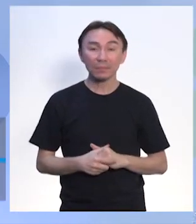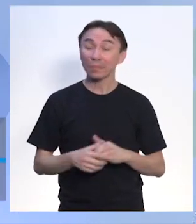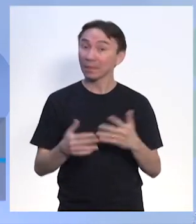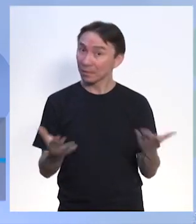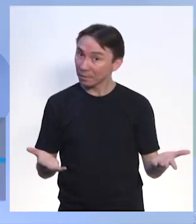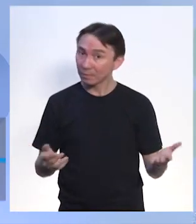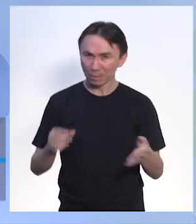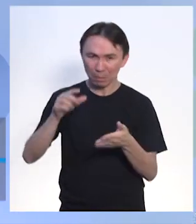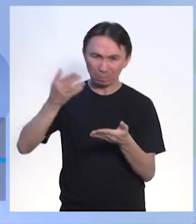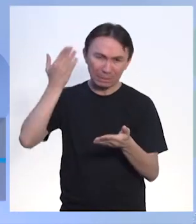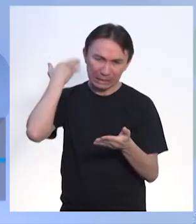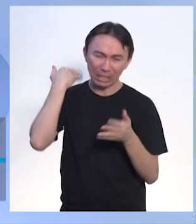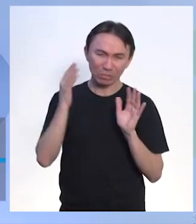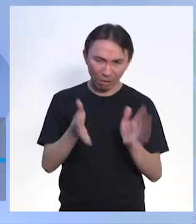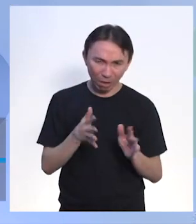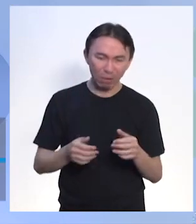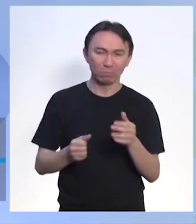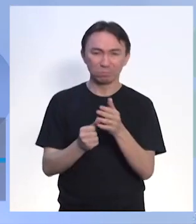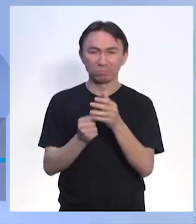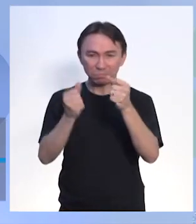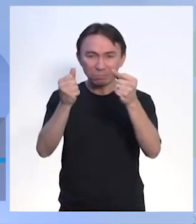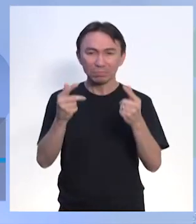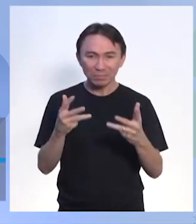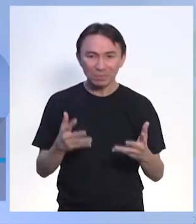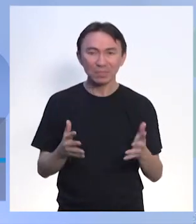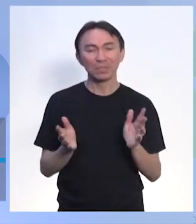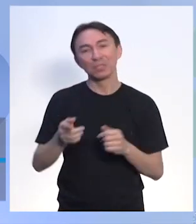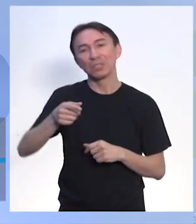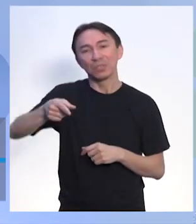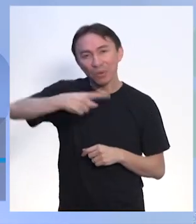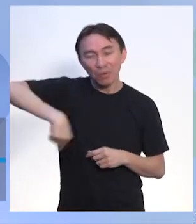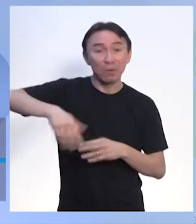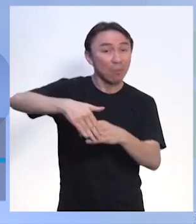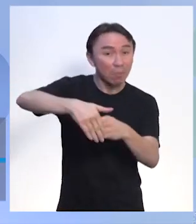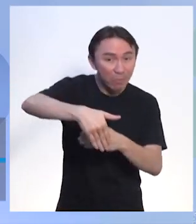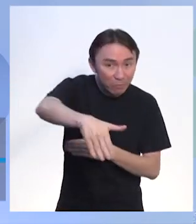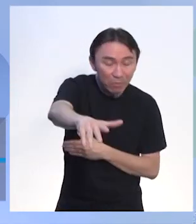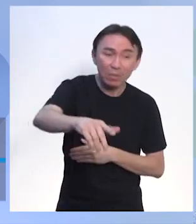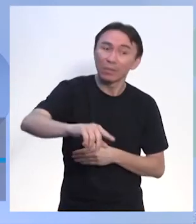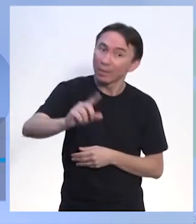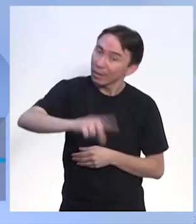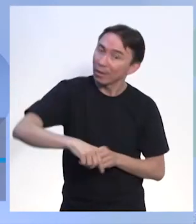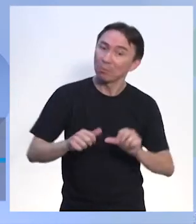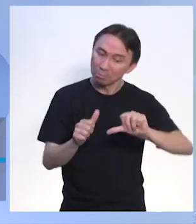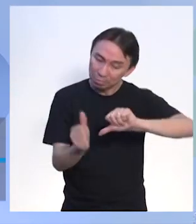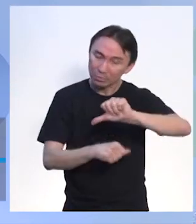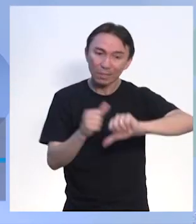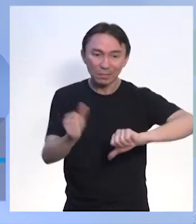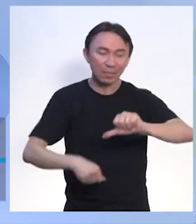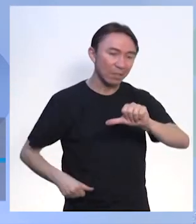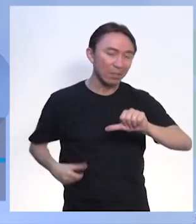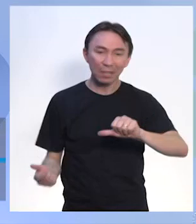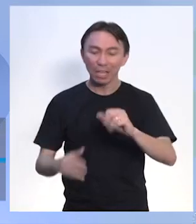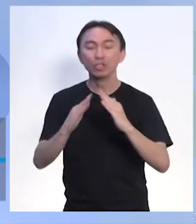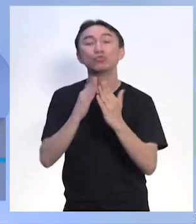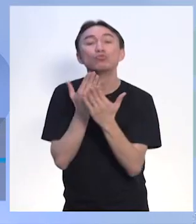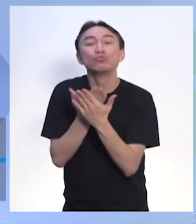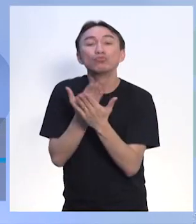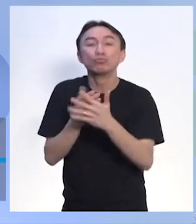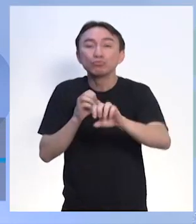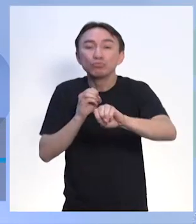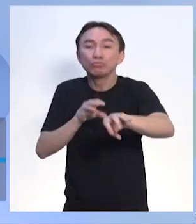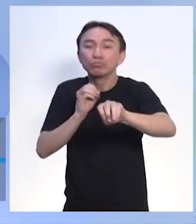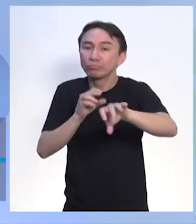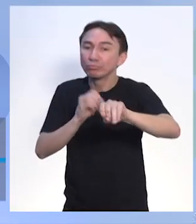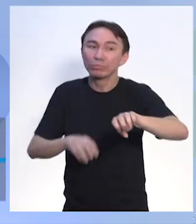Osmar? Talvez a gente já esteja aí caminhando para o sistema híbrido, né? Sim. Que a gente comentou. Inclusive, você participou do ATPC que fala sobre isso,